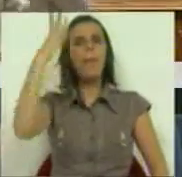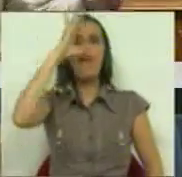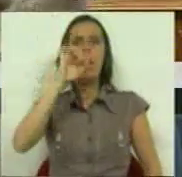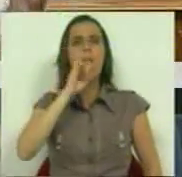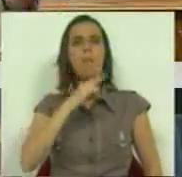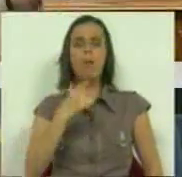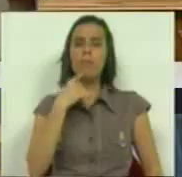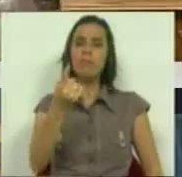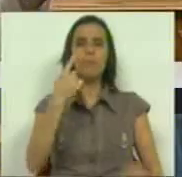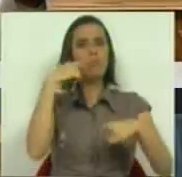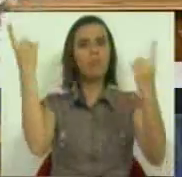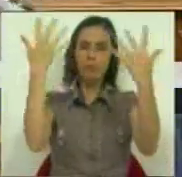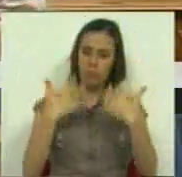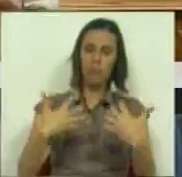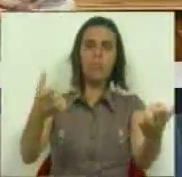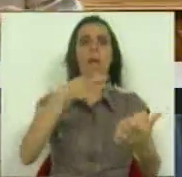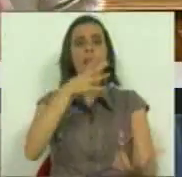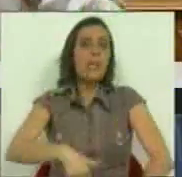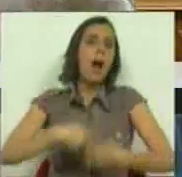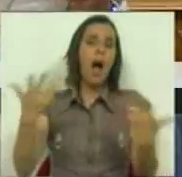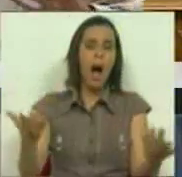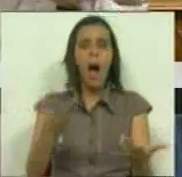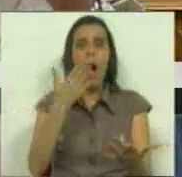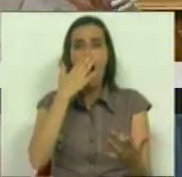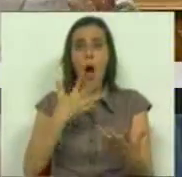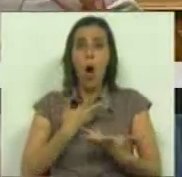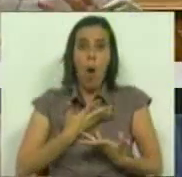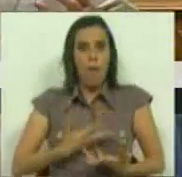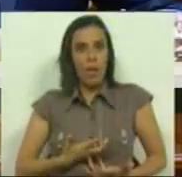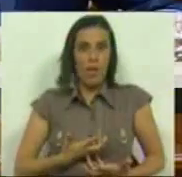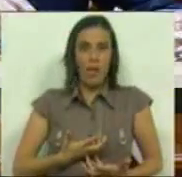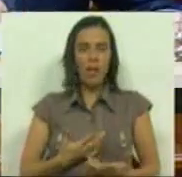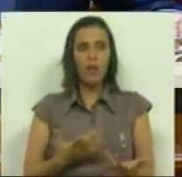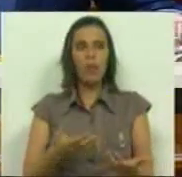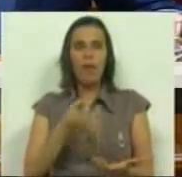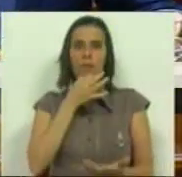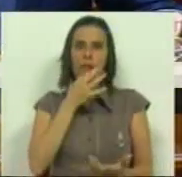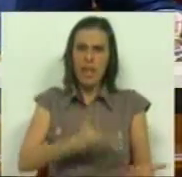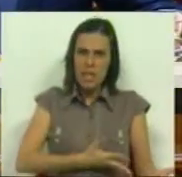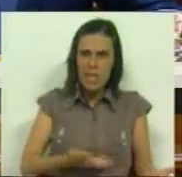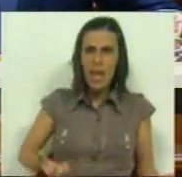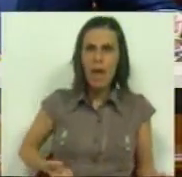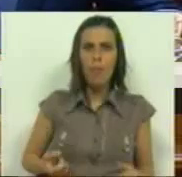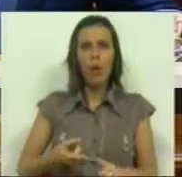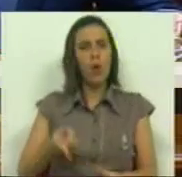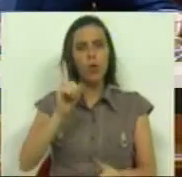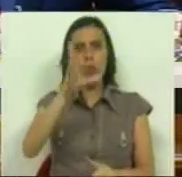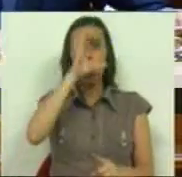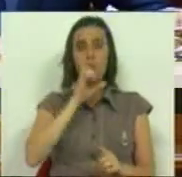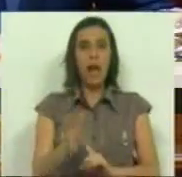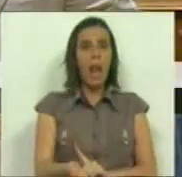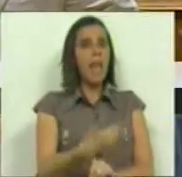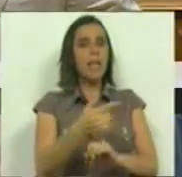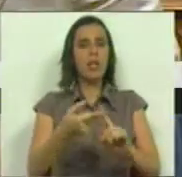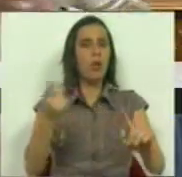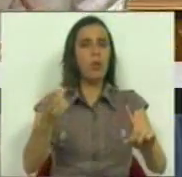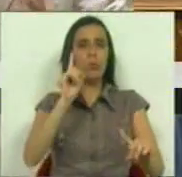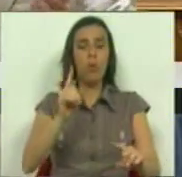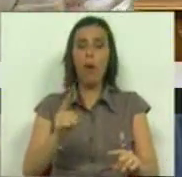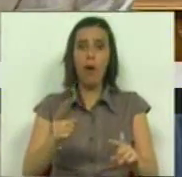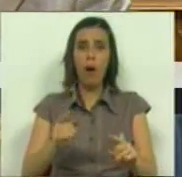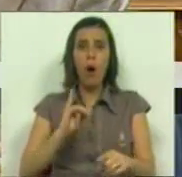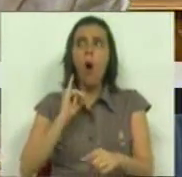poder dirigir-se a este Parlamento e dizer, como se ficasse ofendido, falar de desemprego não é o Estado da Nação.